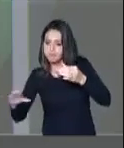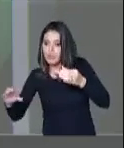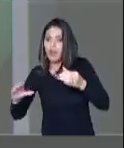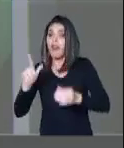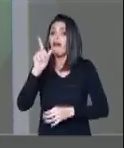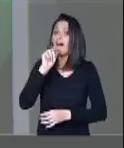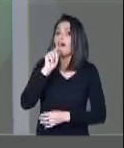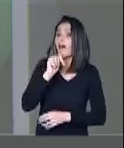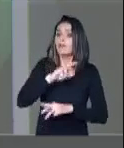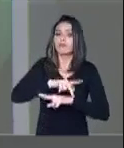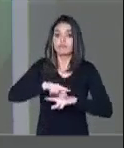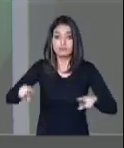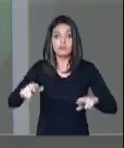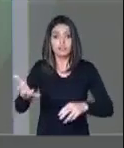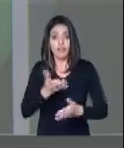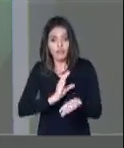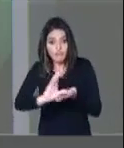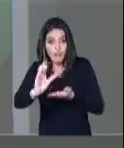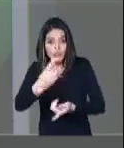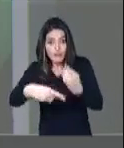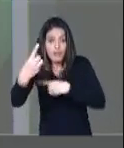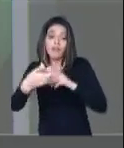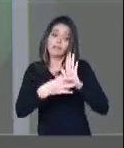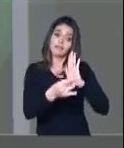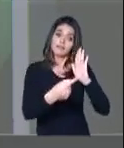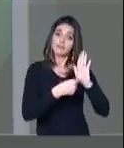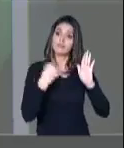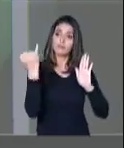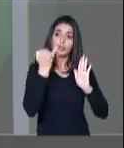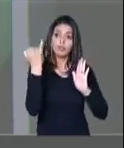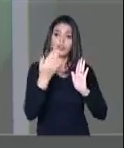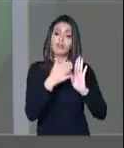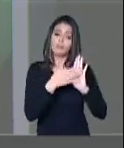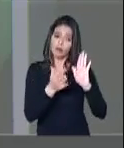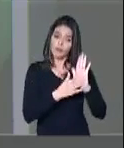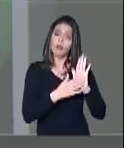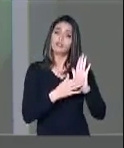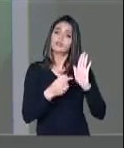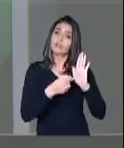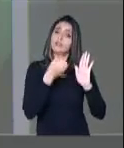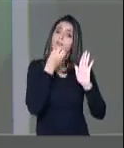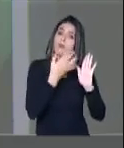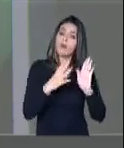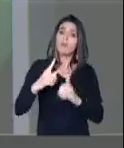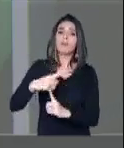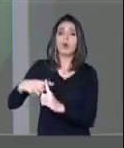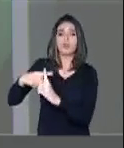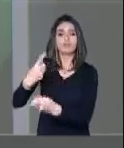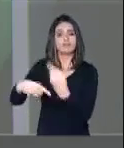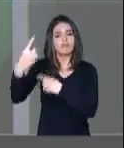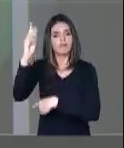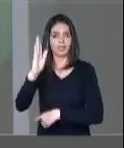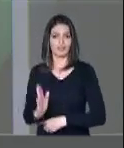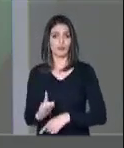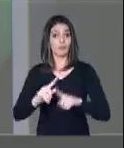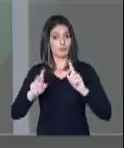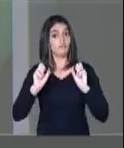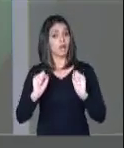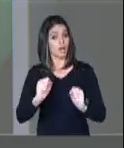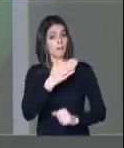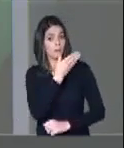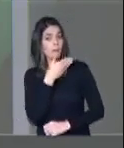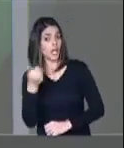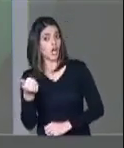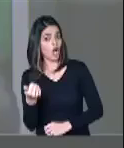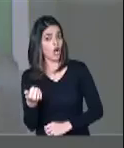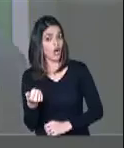é importantíssimo. A reforma está boa, a reforma é boa, é positiva para o Brasil, mas ela pode ficar melhor ainda. Isso depende dos